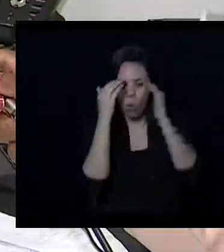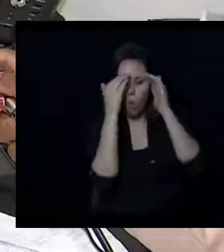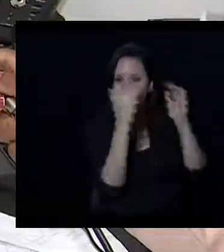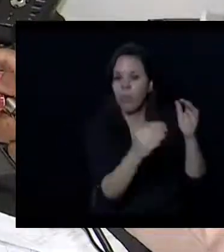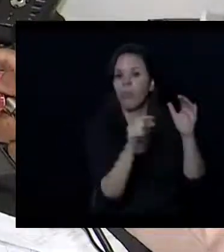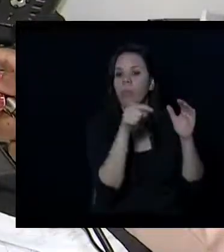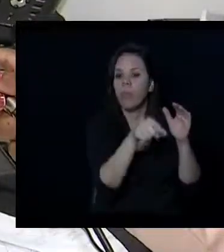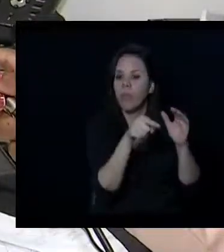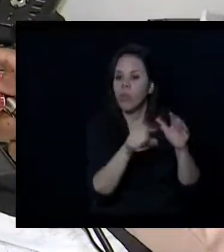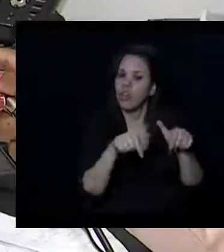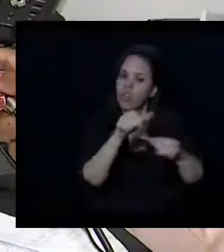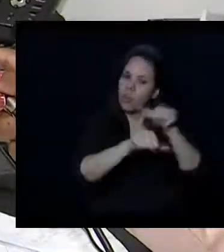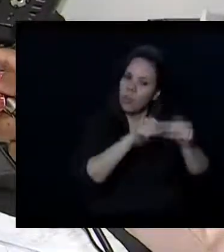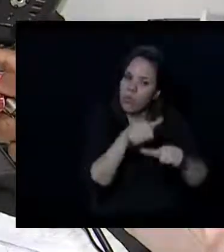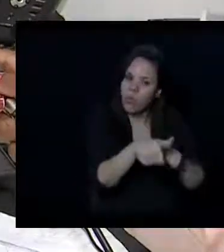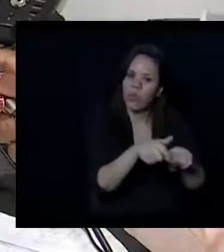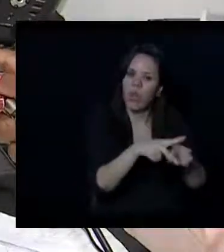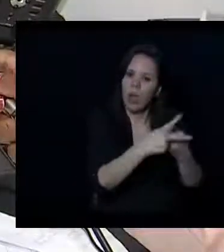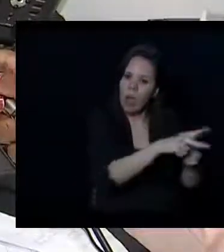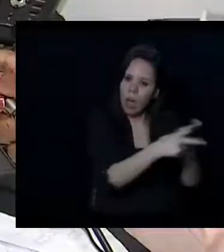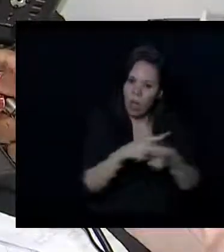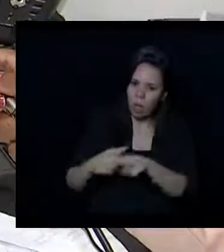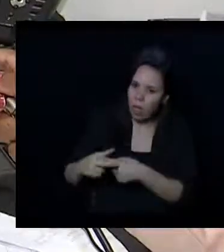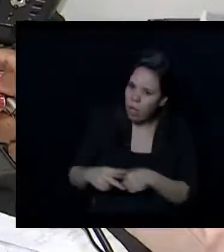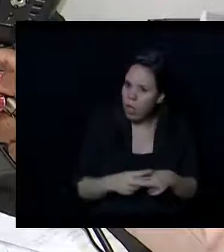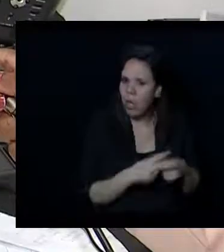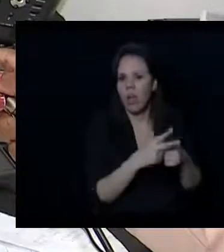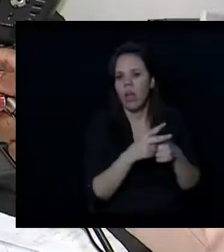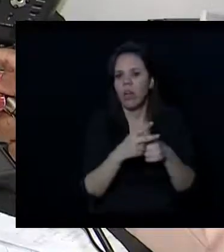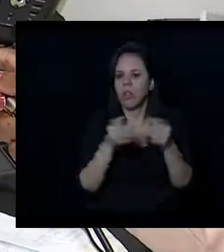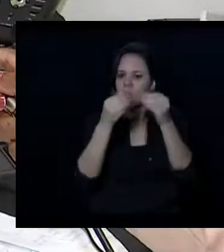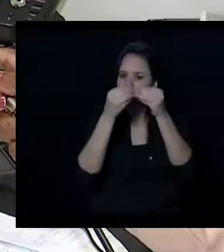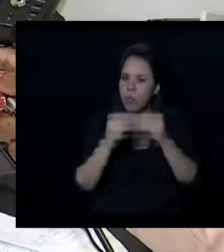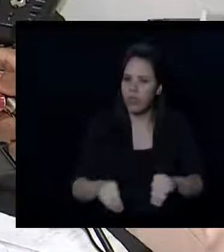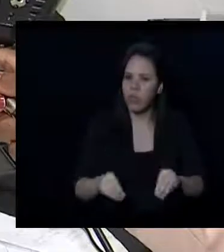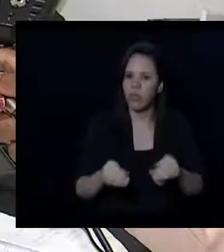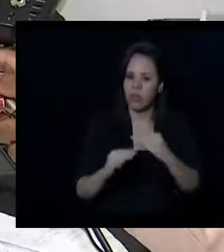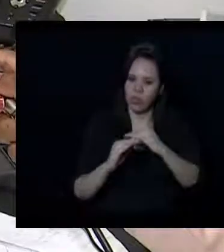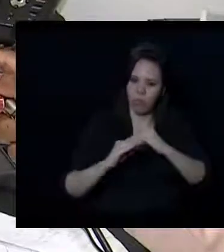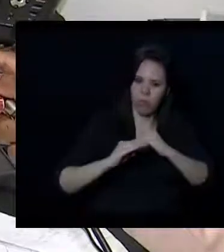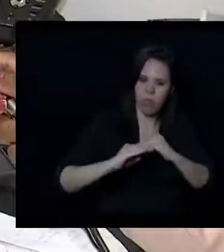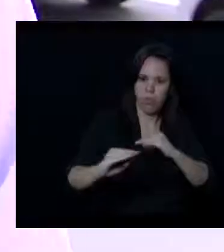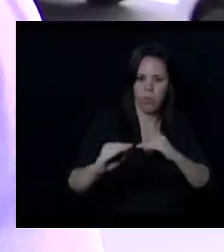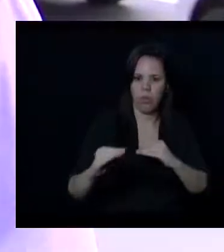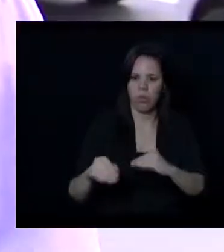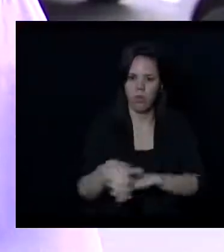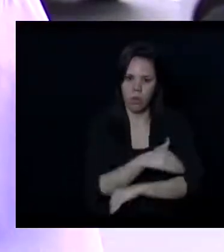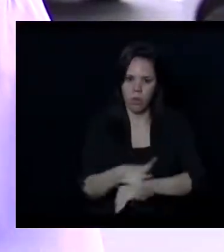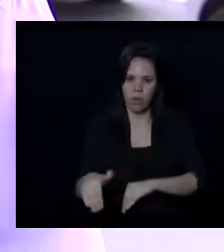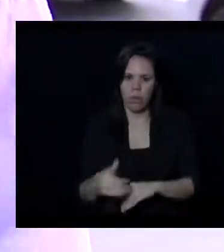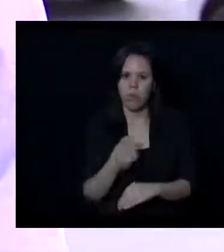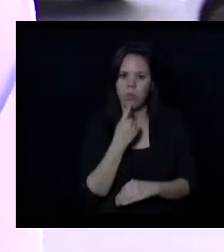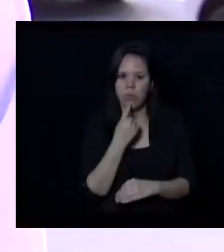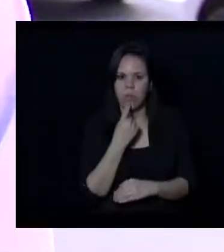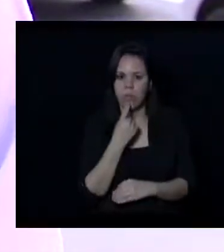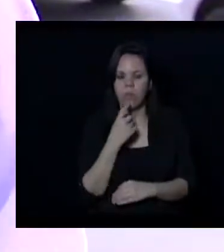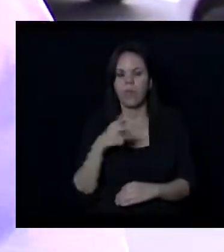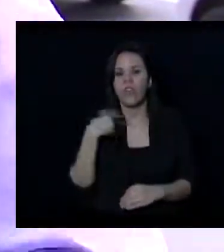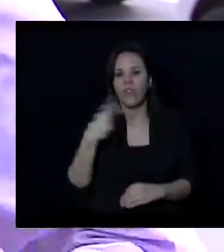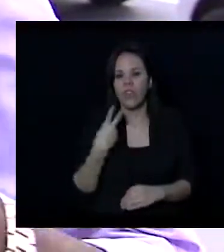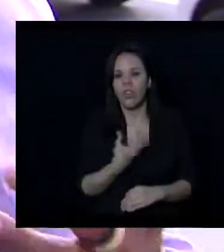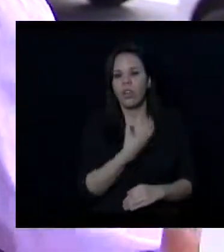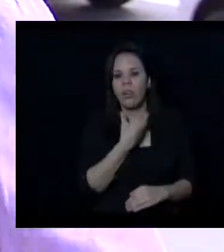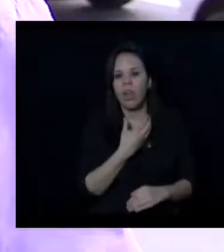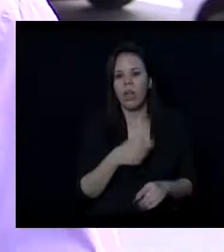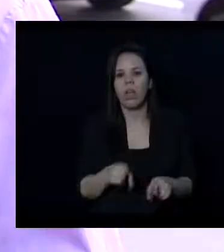foi de reparar os danos que existem nas calçadas de Campinas. O vereador Carlão do PT também